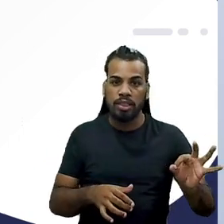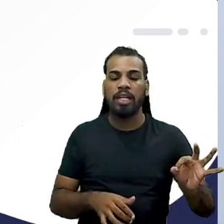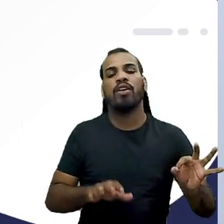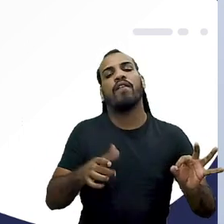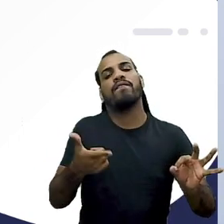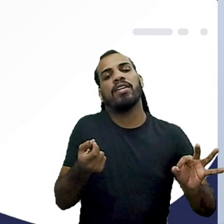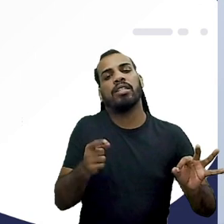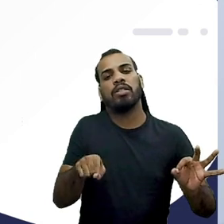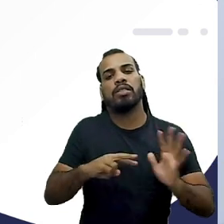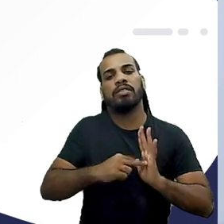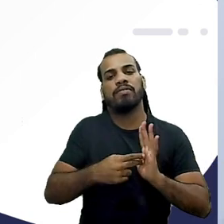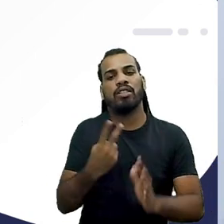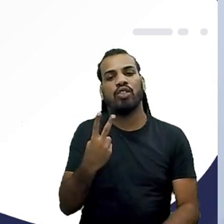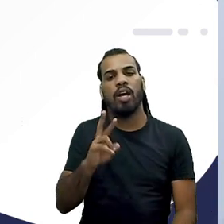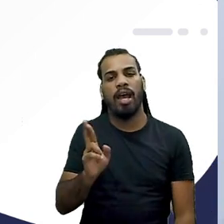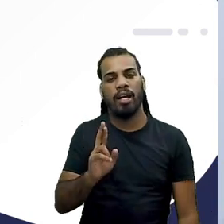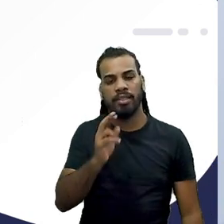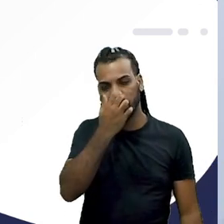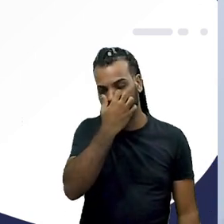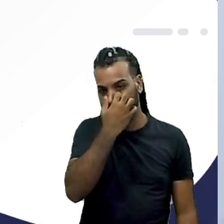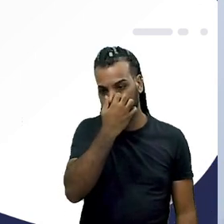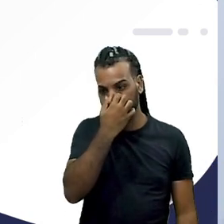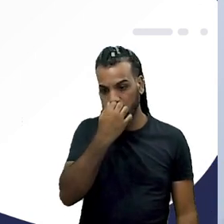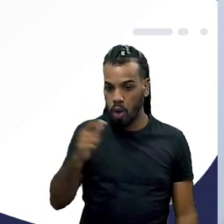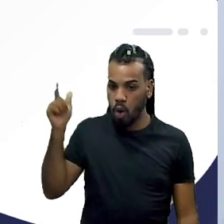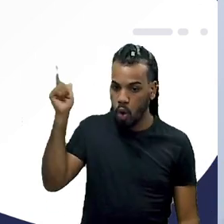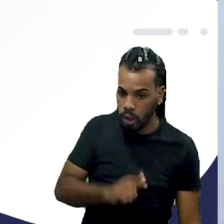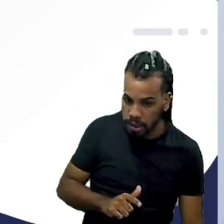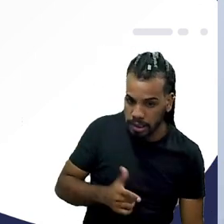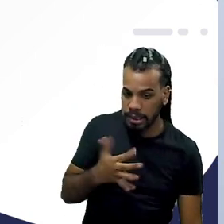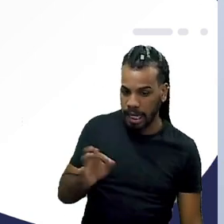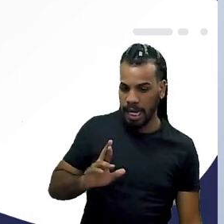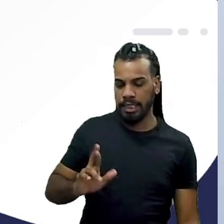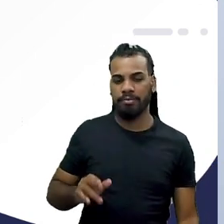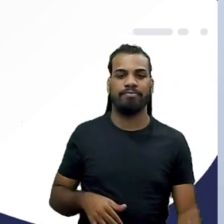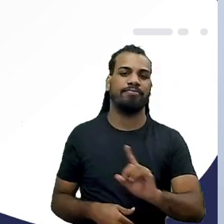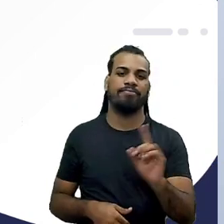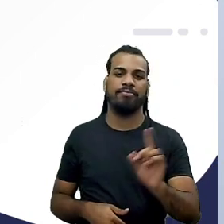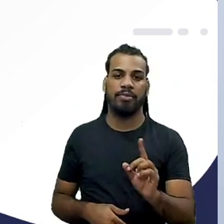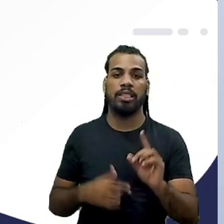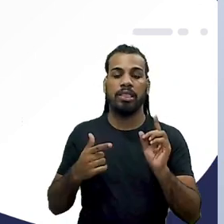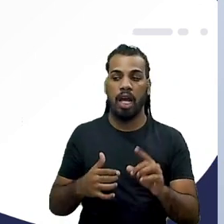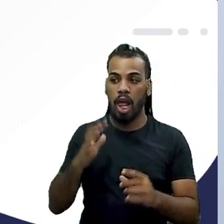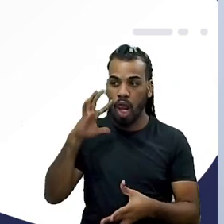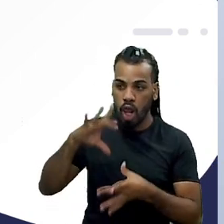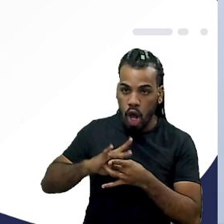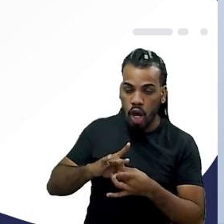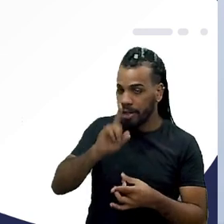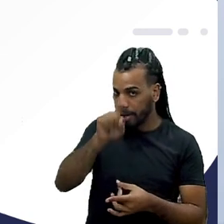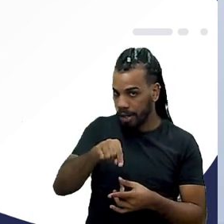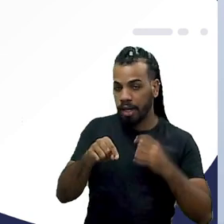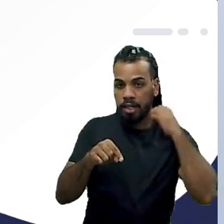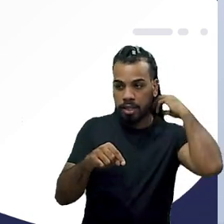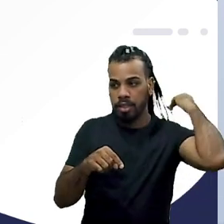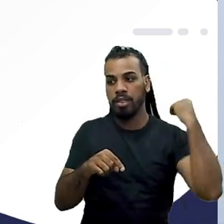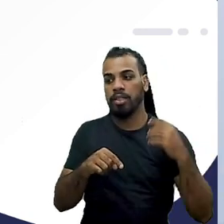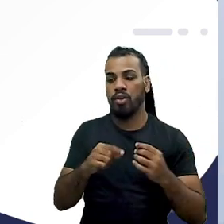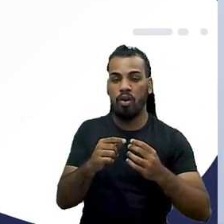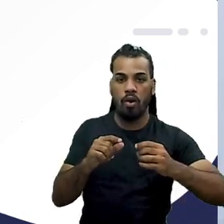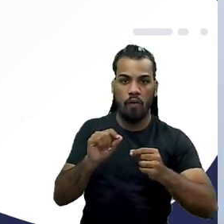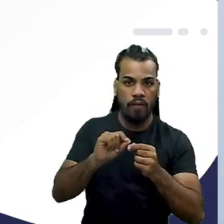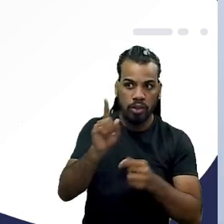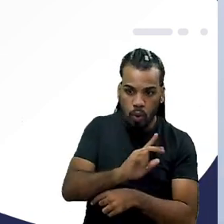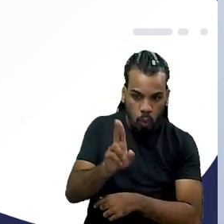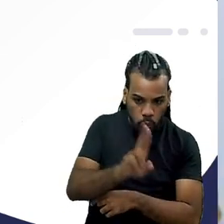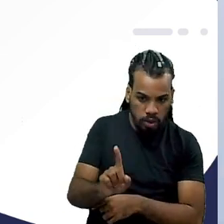significa R$2. Ele não está ganhando R$10. Que a lógica, a princípio, é essa. Quando ele não usa uma ferramenta